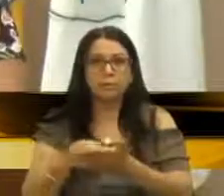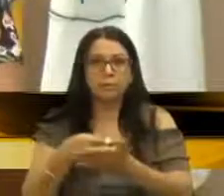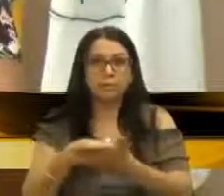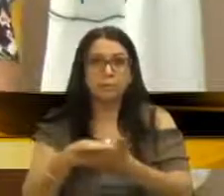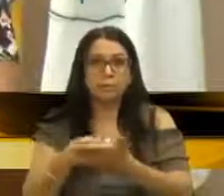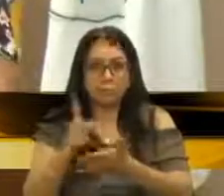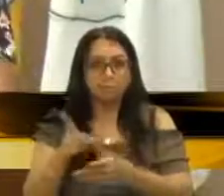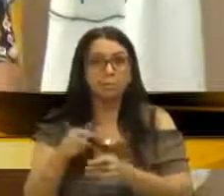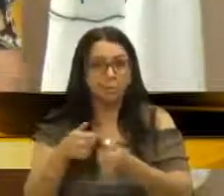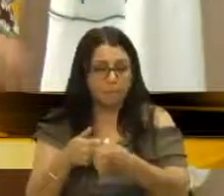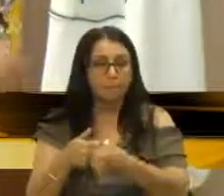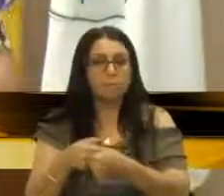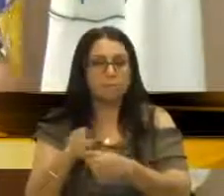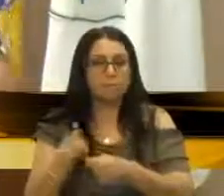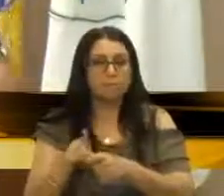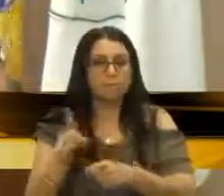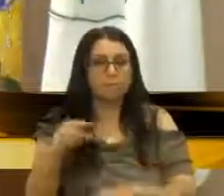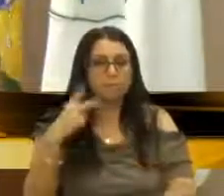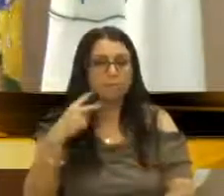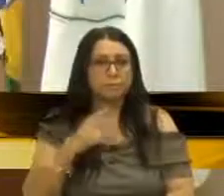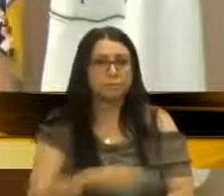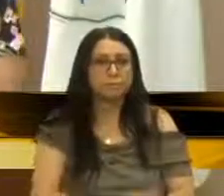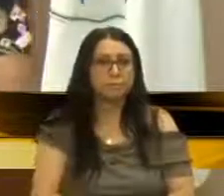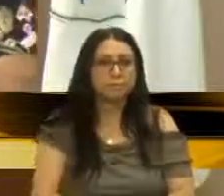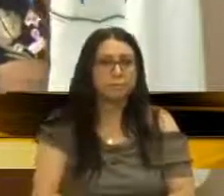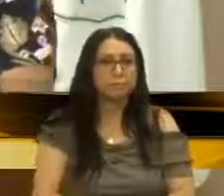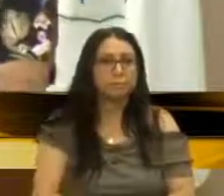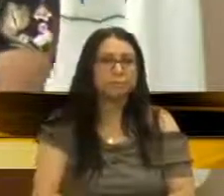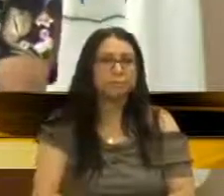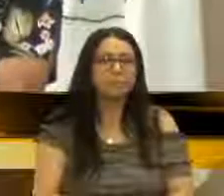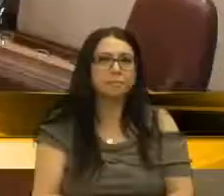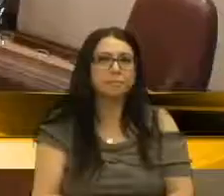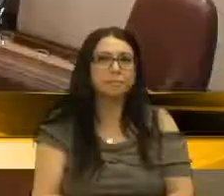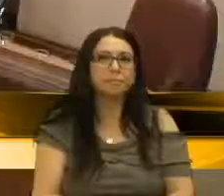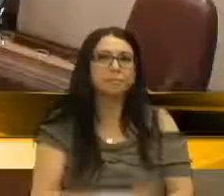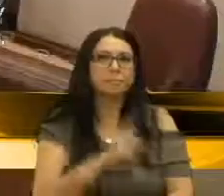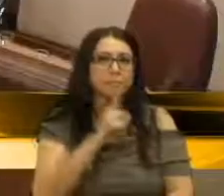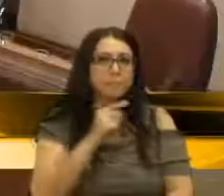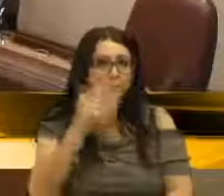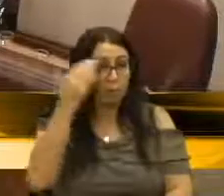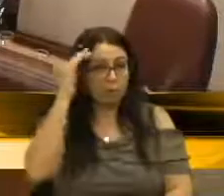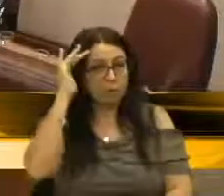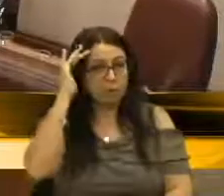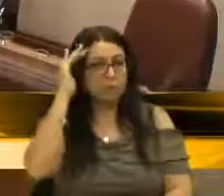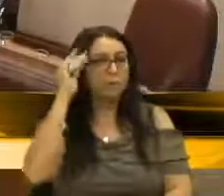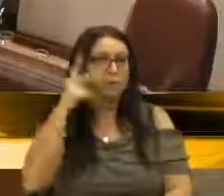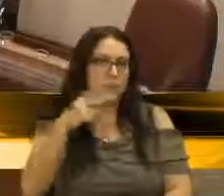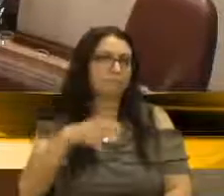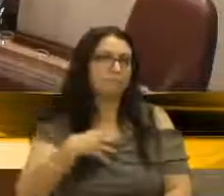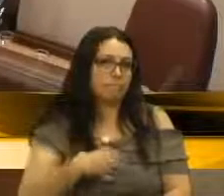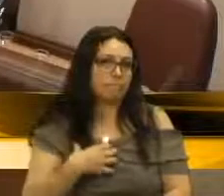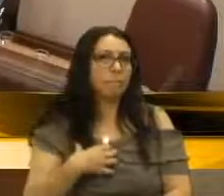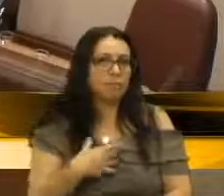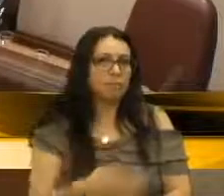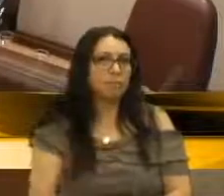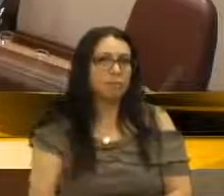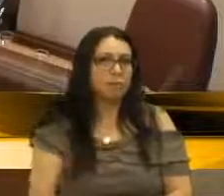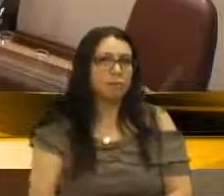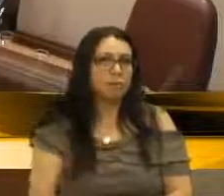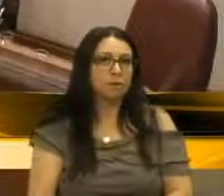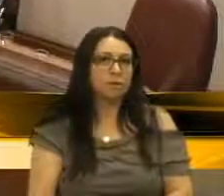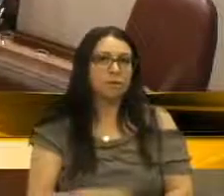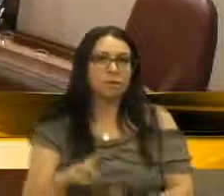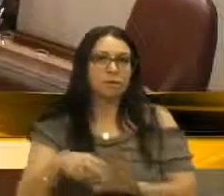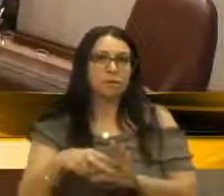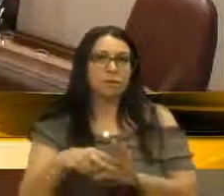essa questão também sua parte da manhã a bandeira eu entendo a sua indignação e aqui na câmara nós